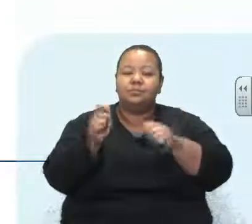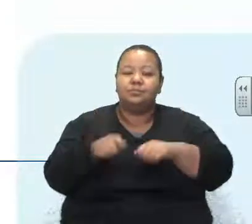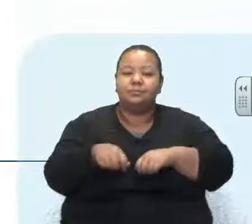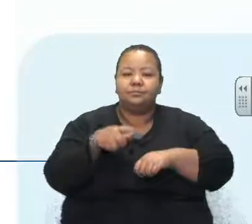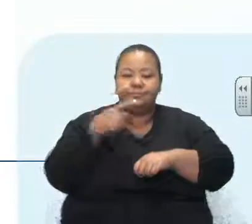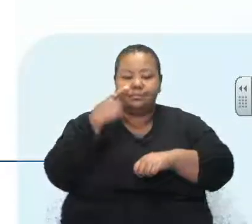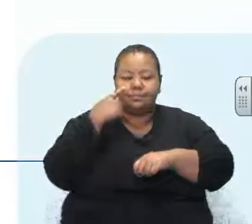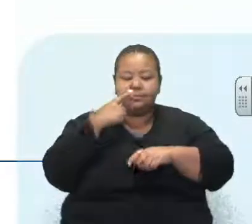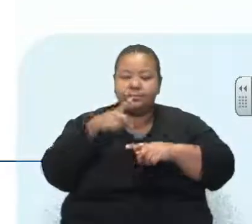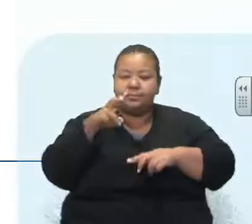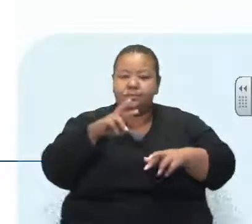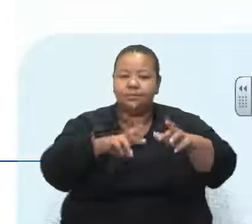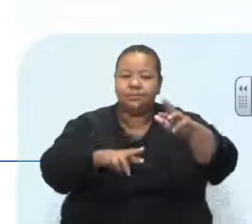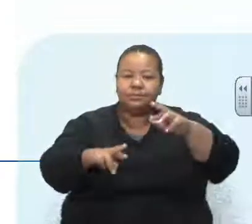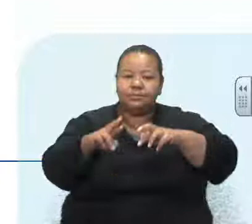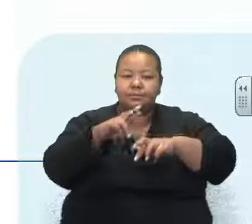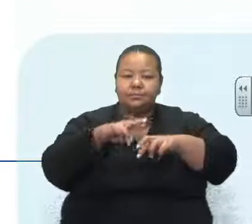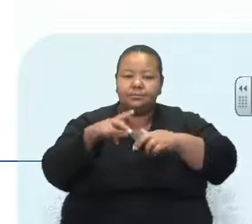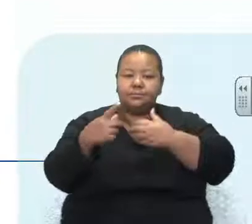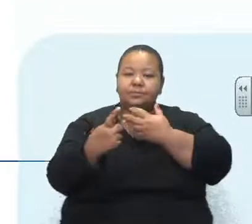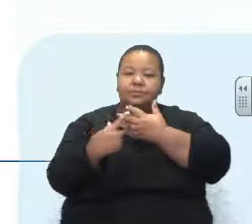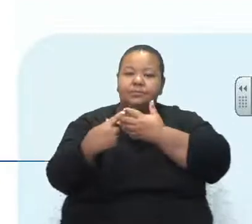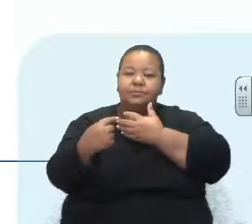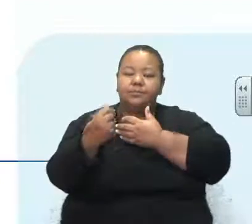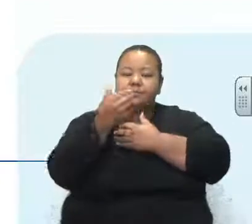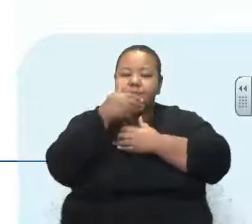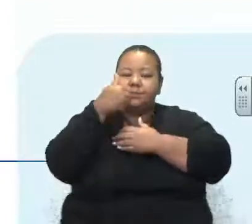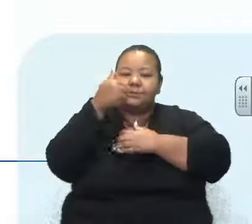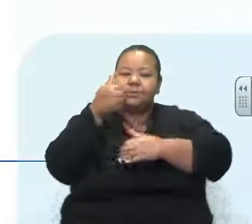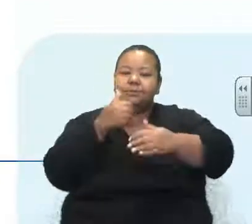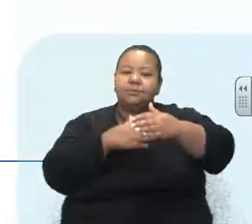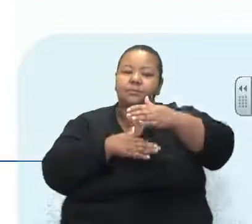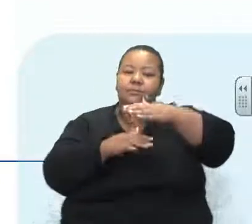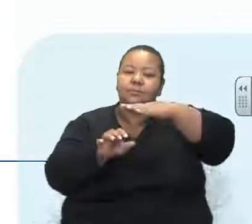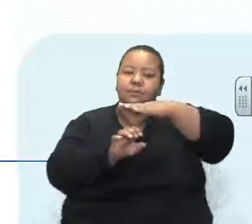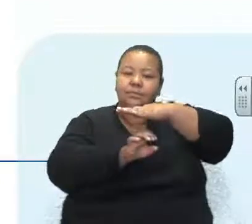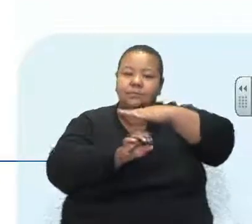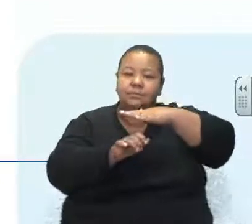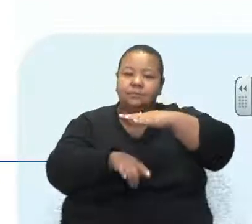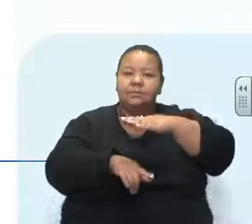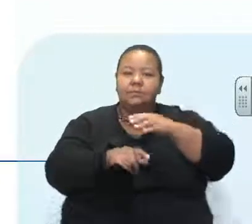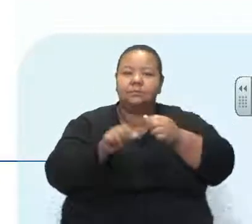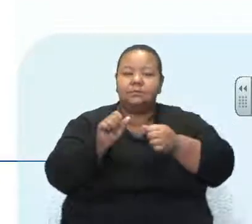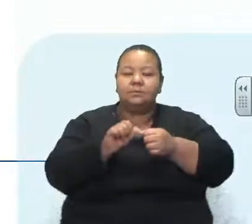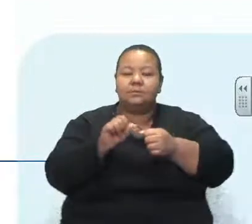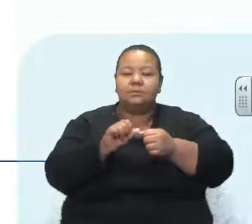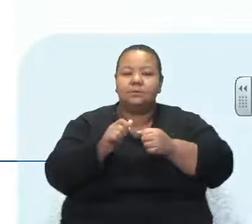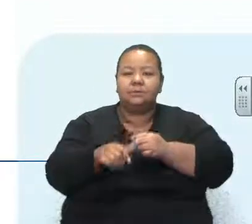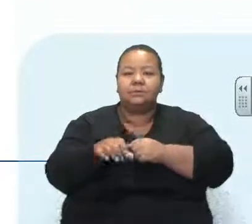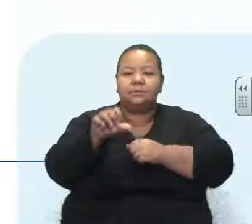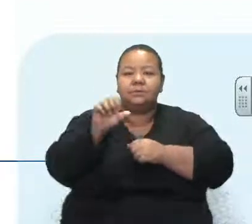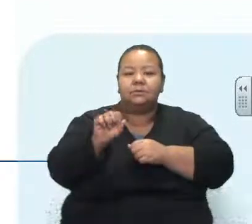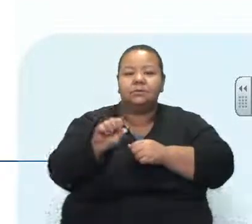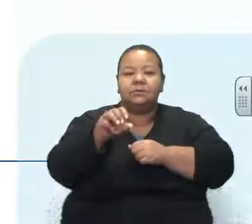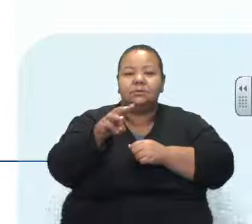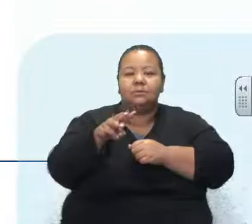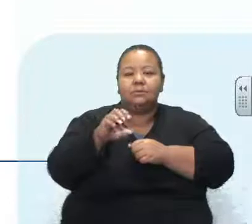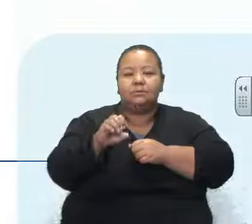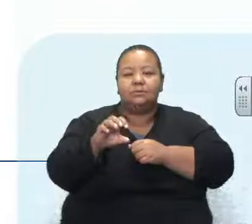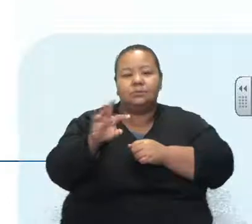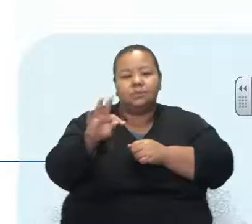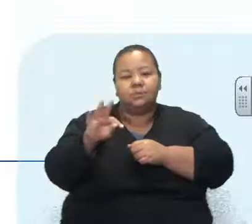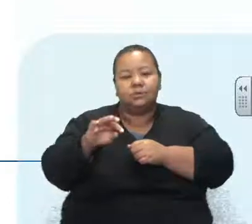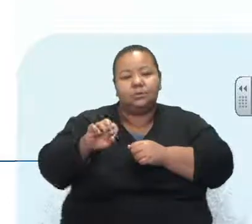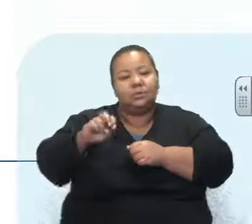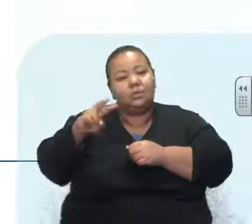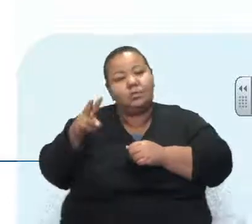analisar esses indicadores e escolher o melhor indicador para a minha organização? Primeiro, eu faço a SWOT. O que é SWOT, ou a minha FOFA?